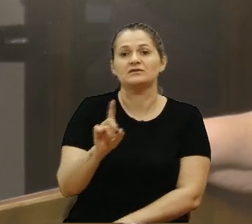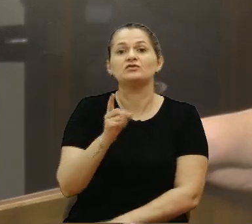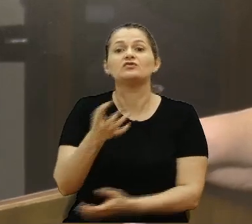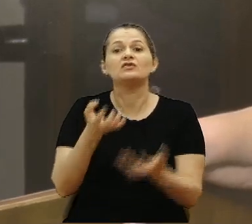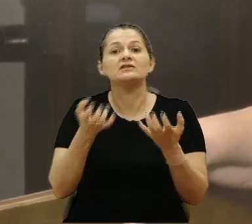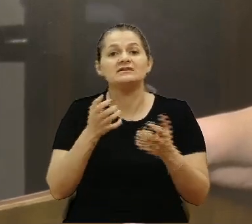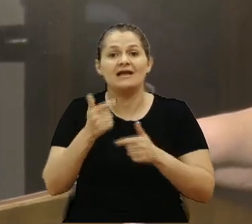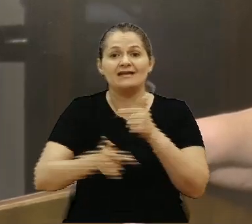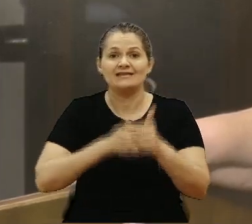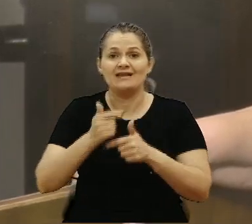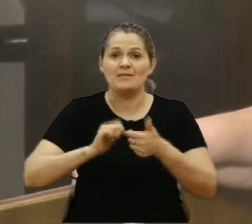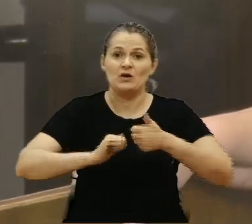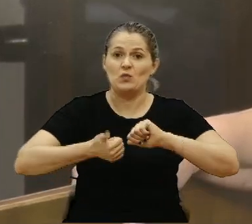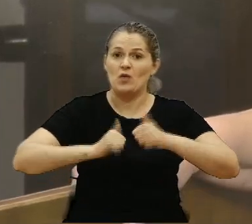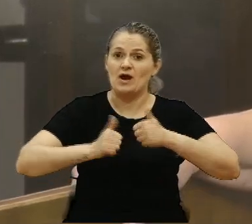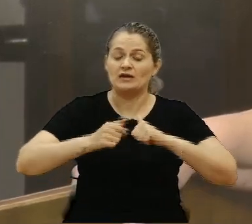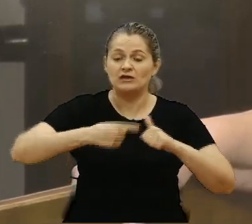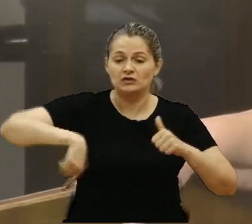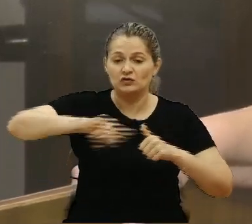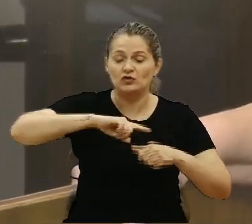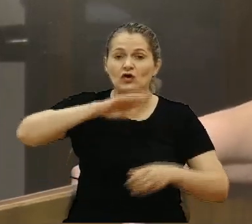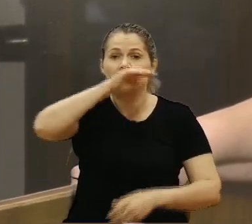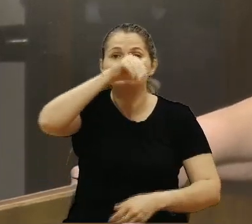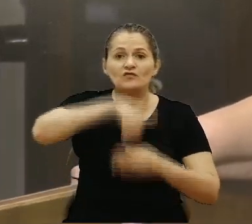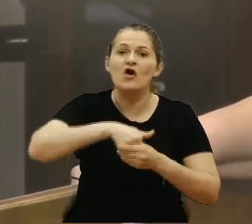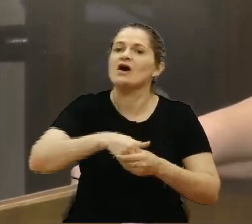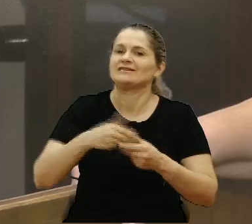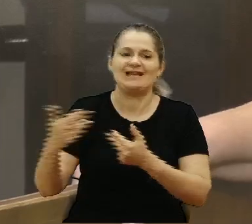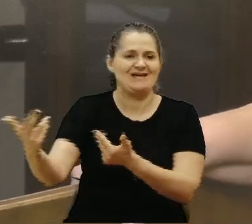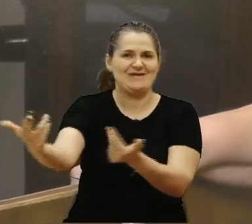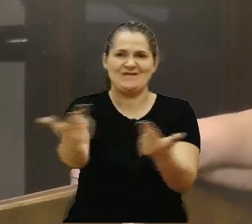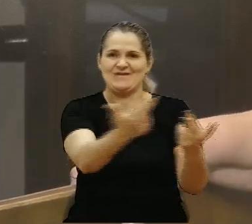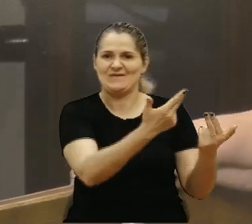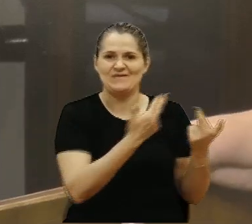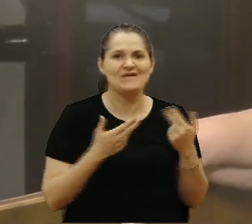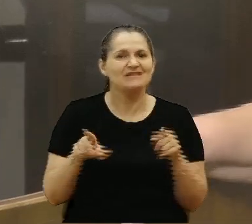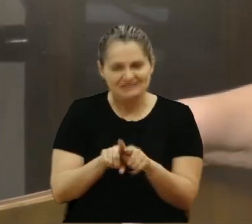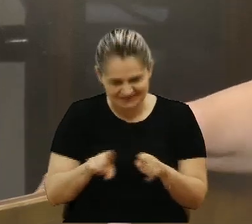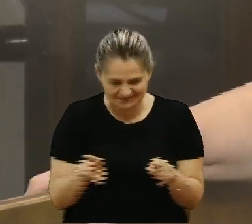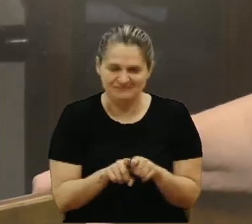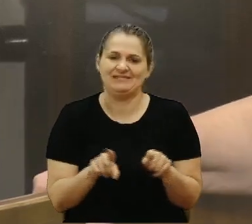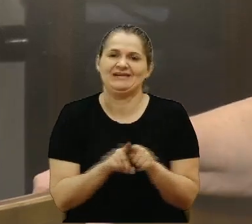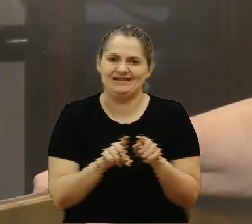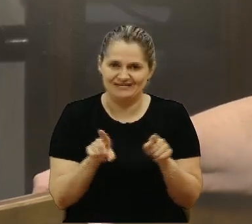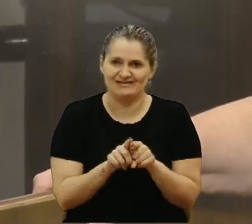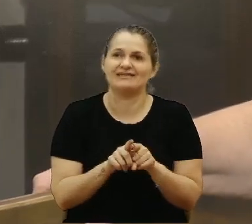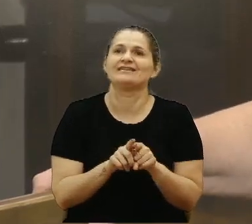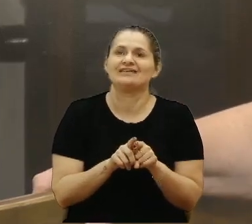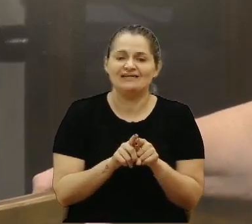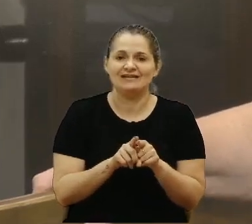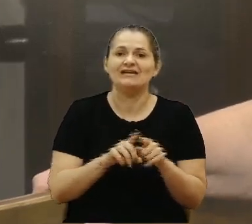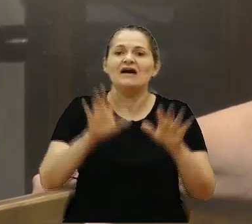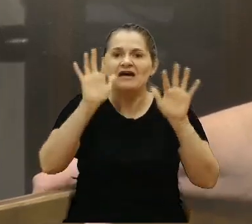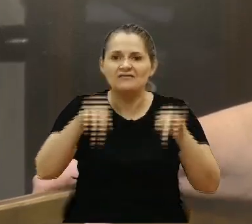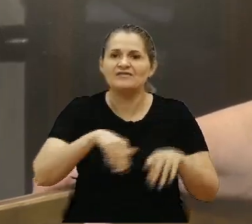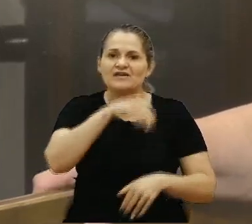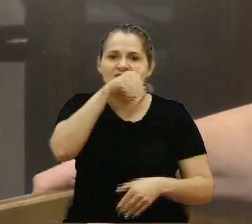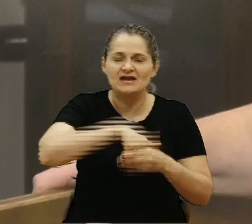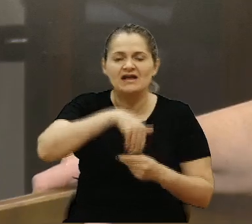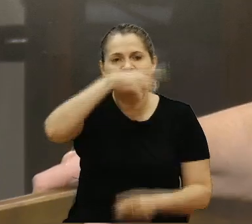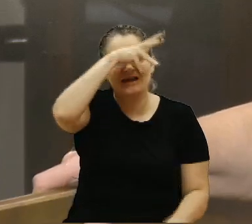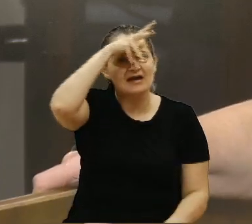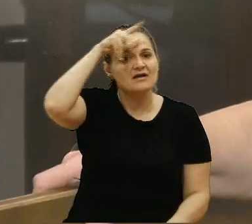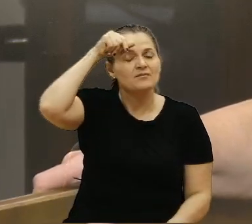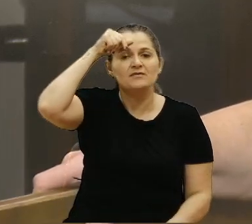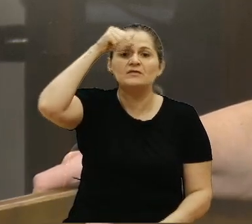qualidade. Nós votamos e somos eleitores como qualquer cidadão. Terminada a eleição, o prefeito que